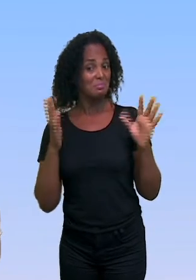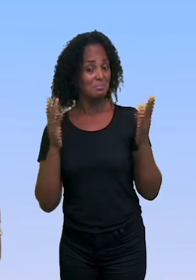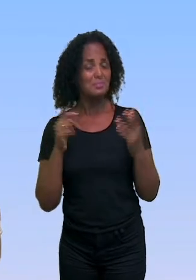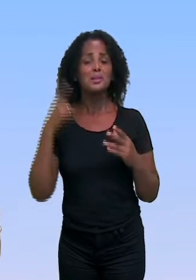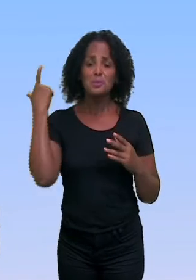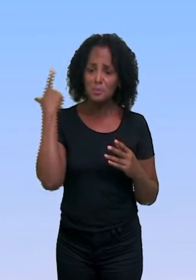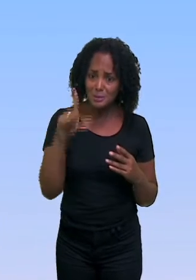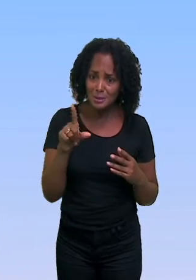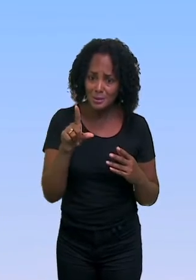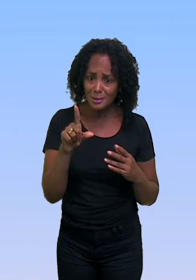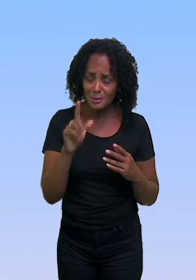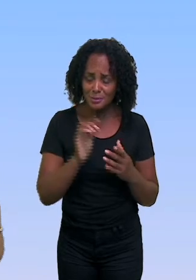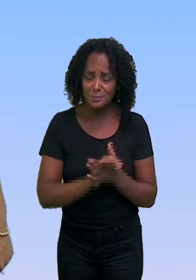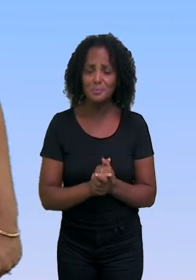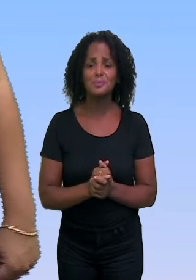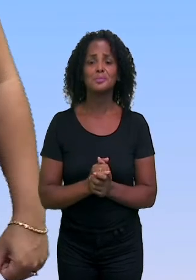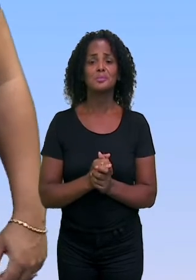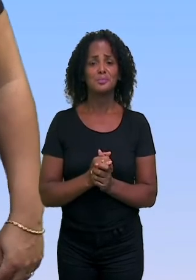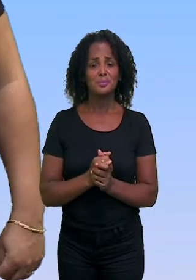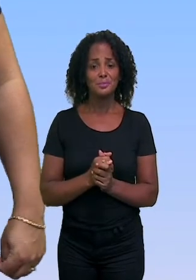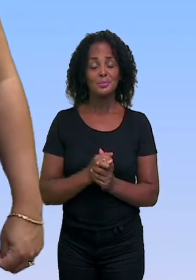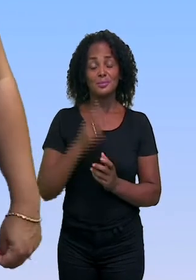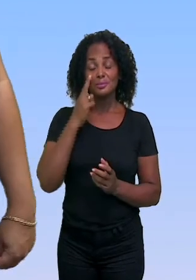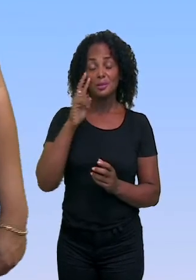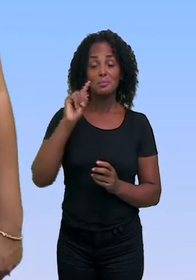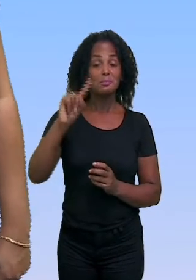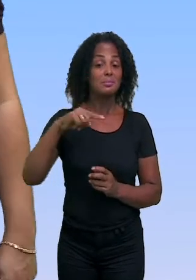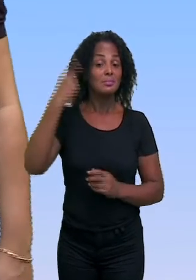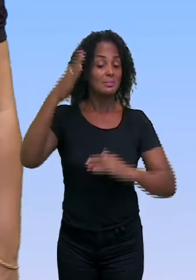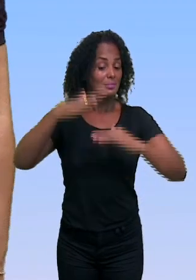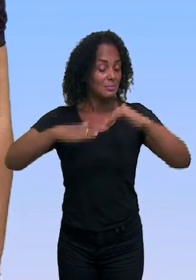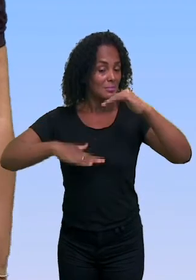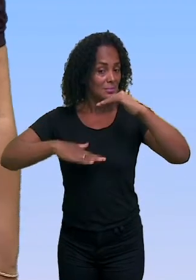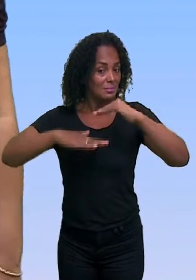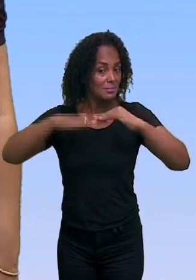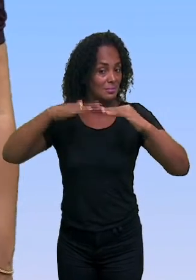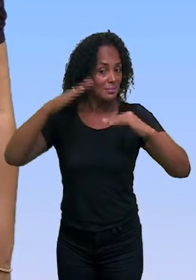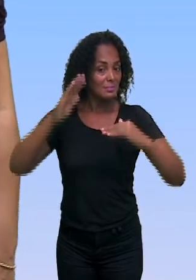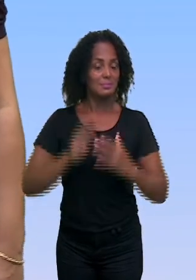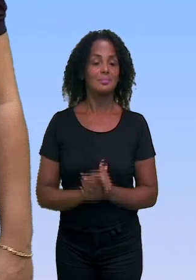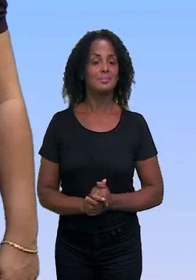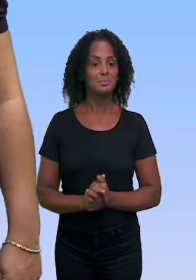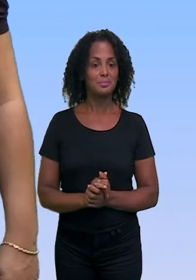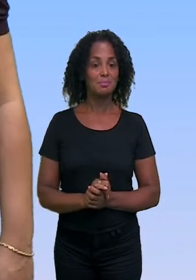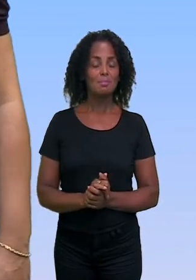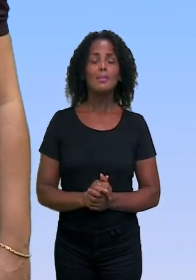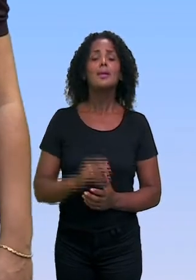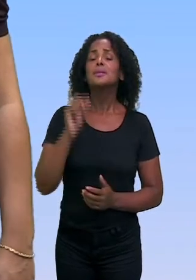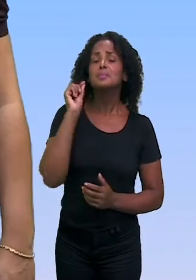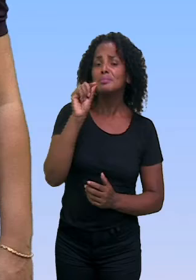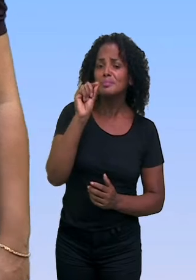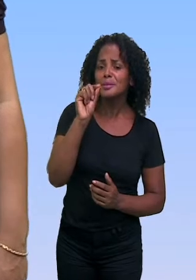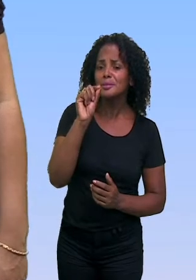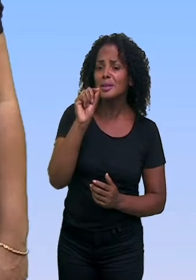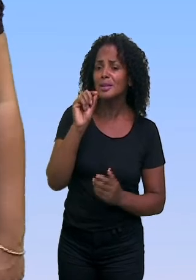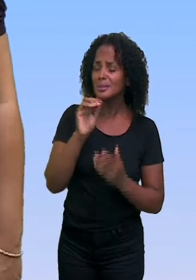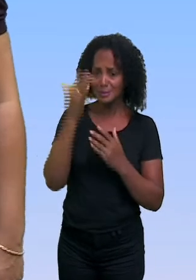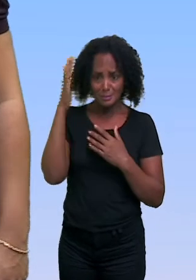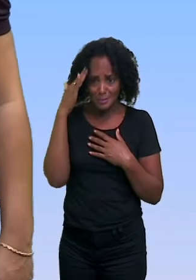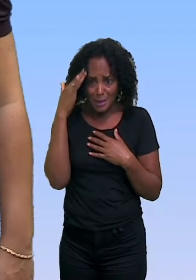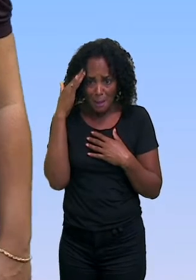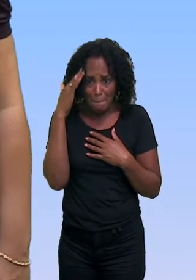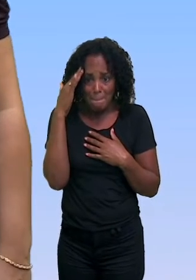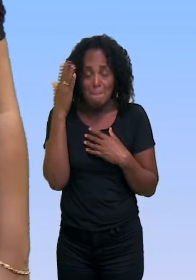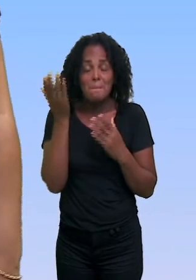aí conseguiu só essa rapidinho vamos ver a próxima pro fecha e quem é essa pessoa gente